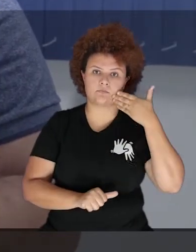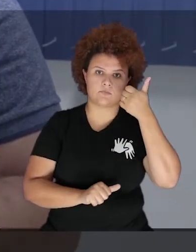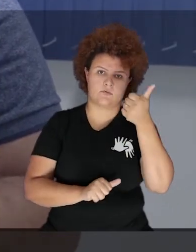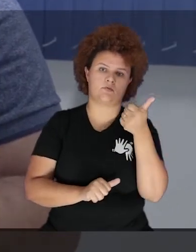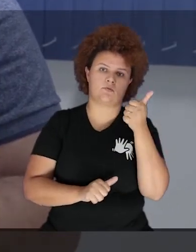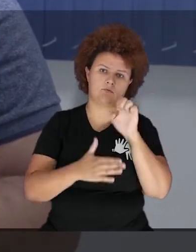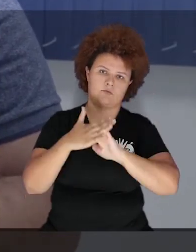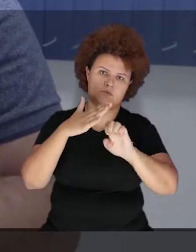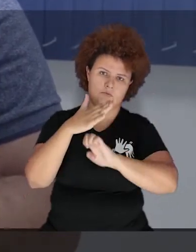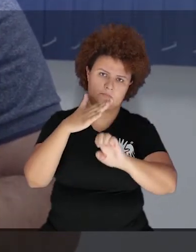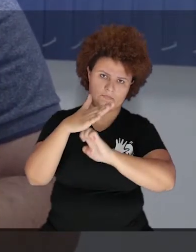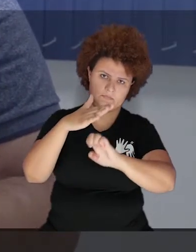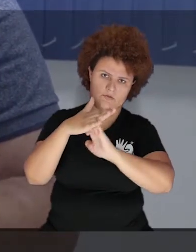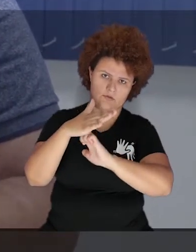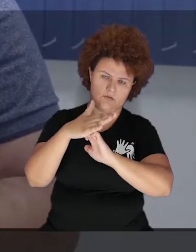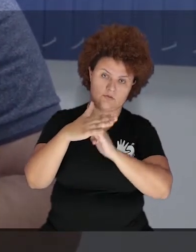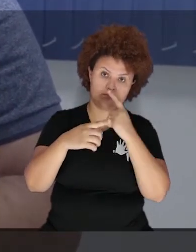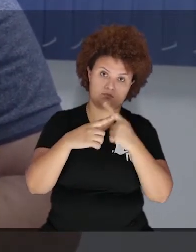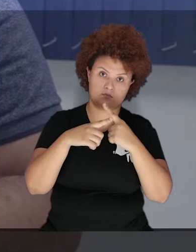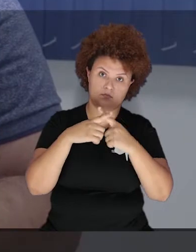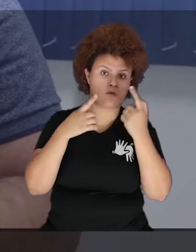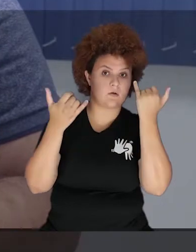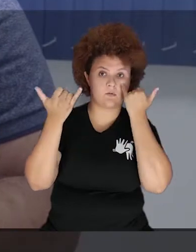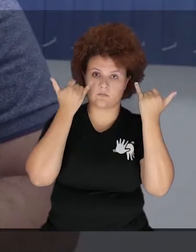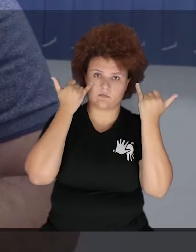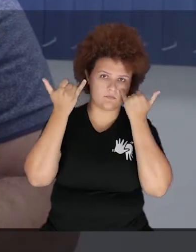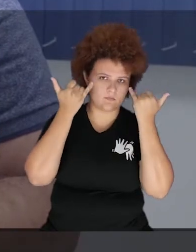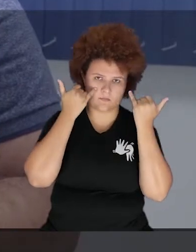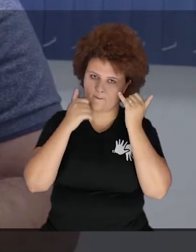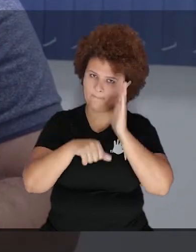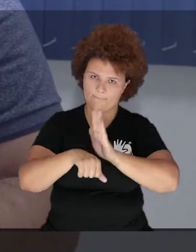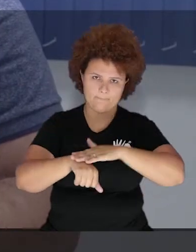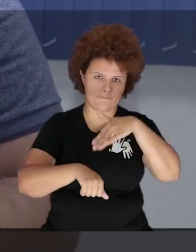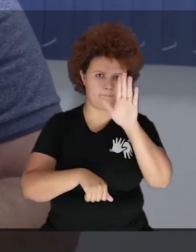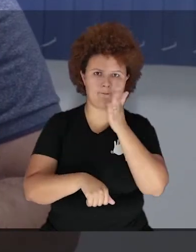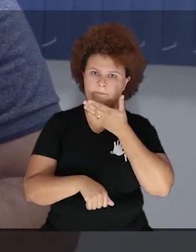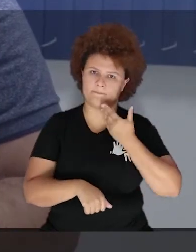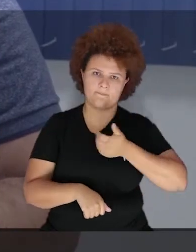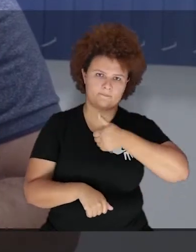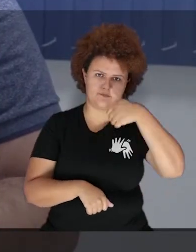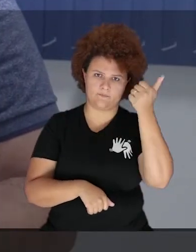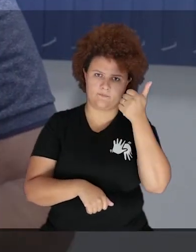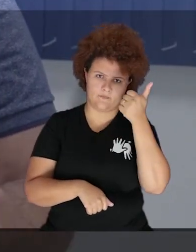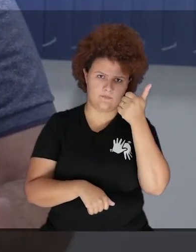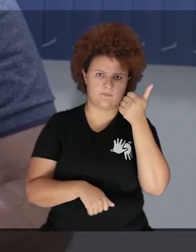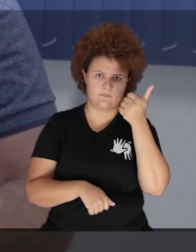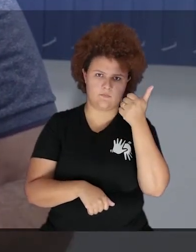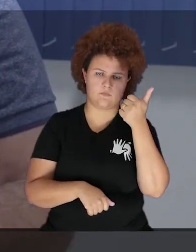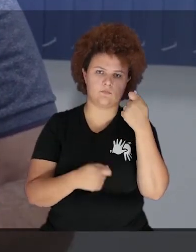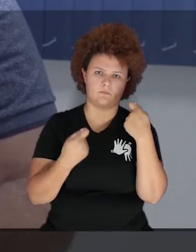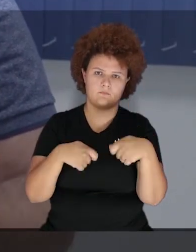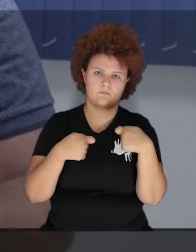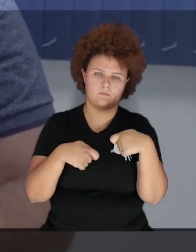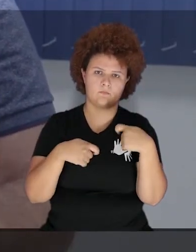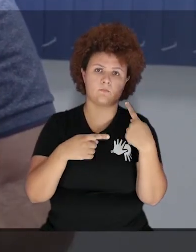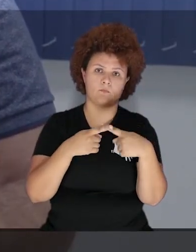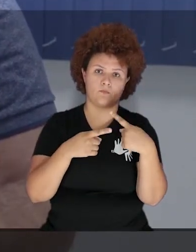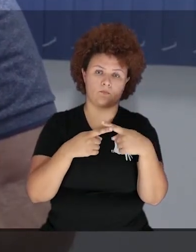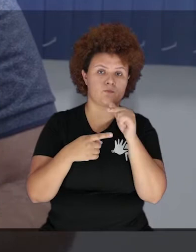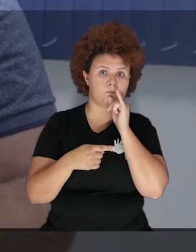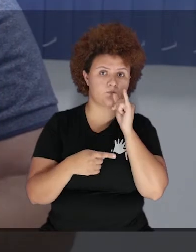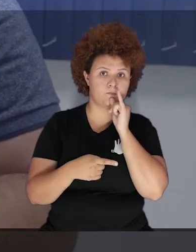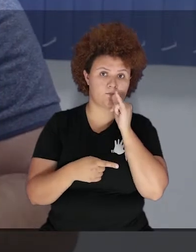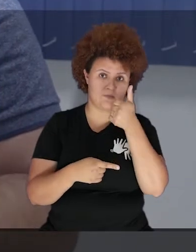da informação é que realmente faz a diferença entre a cada 10 empresas que abre, 7 abre. 7